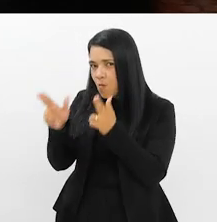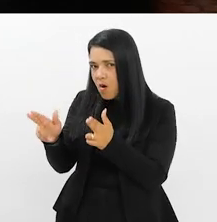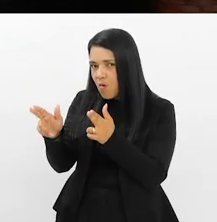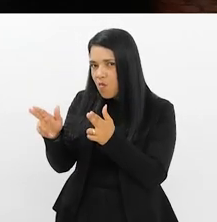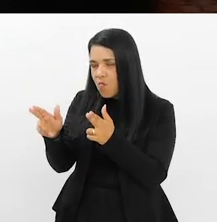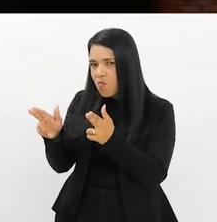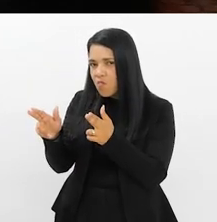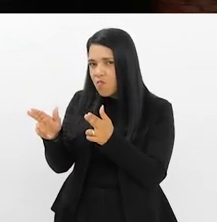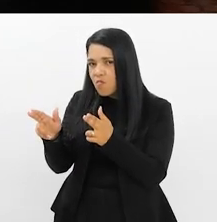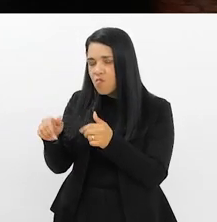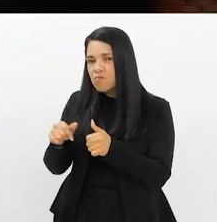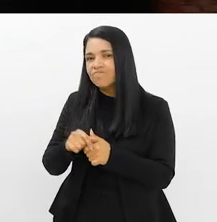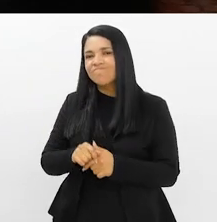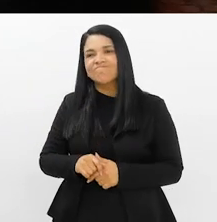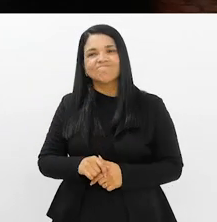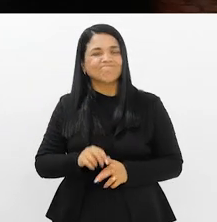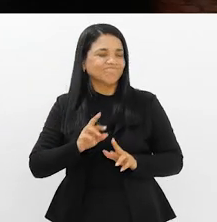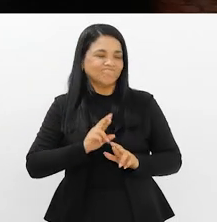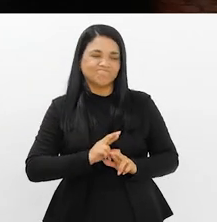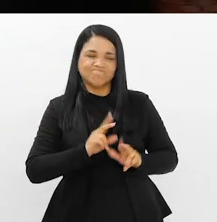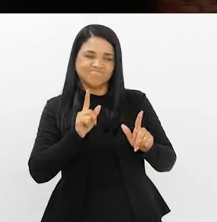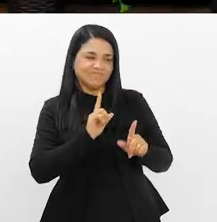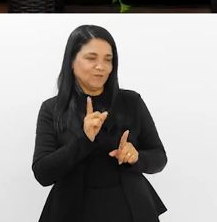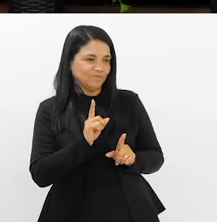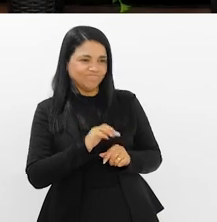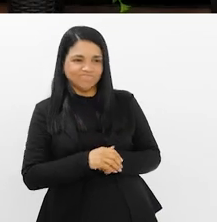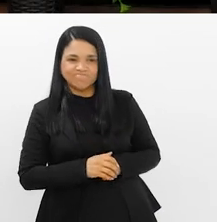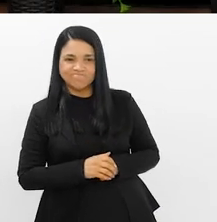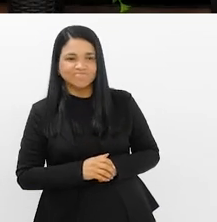paternar também no homem?